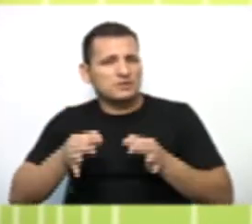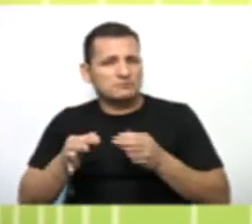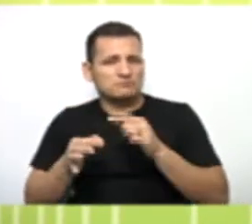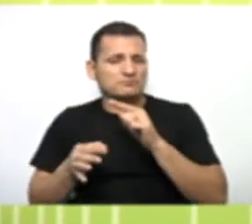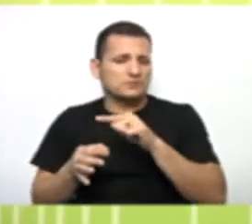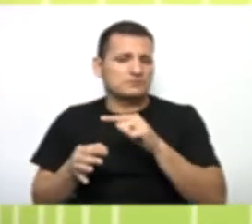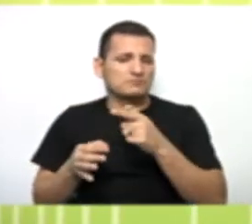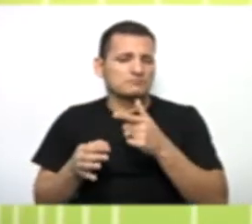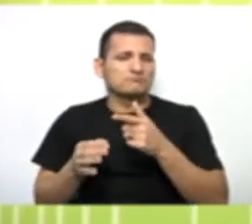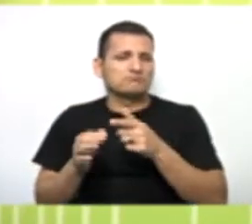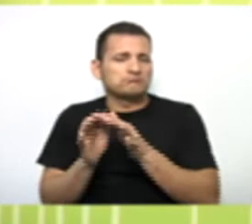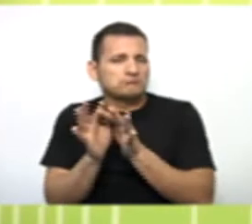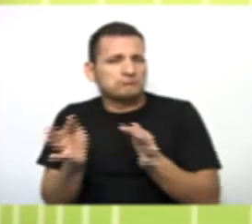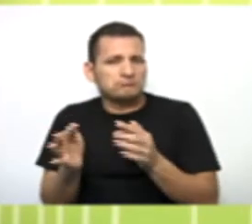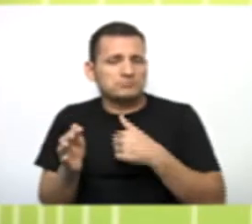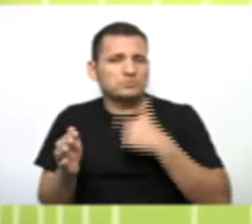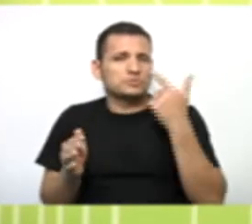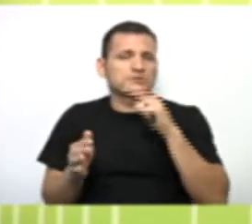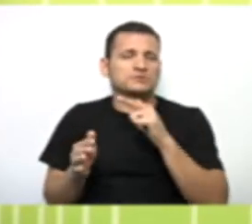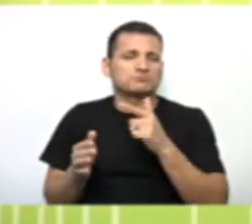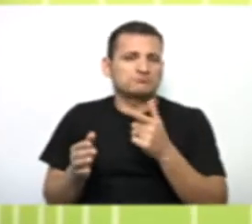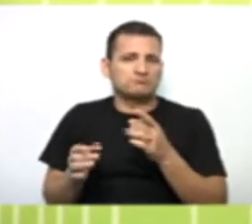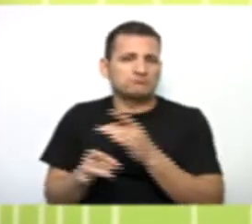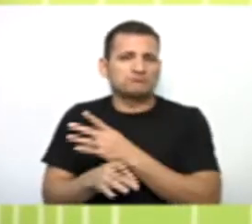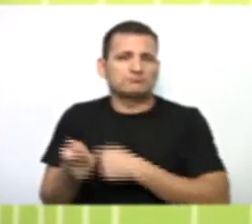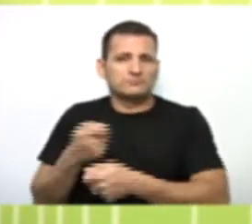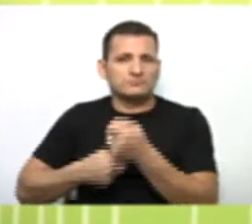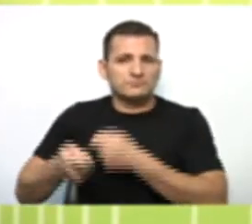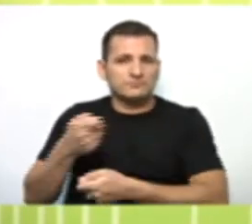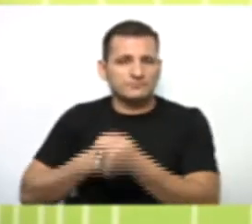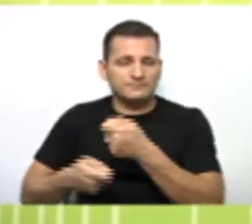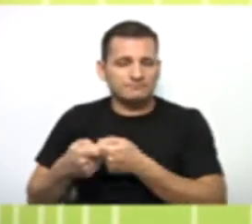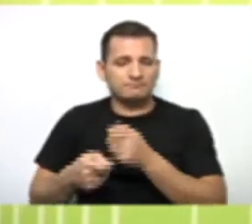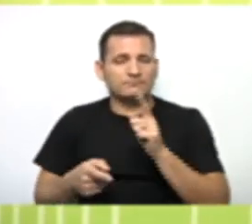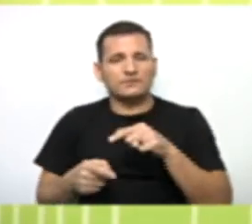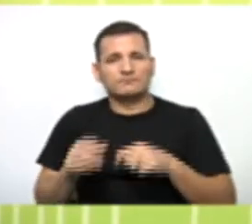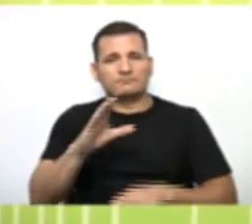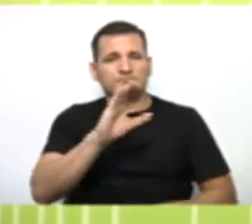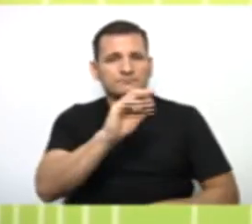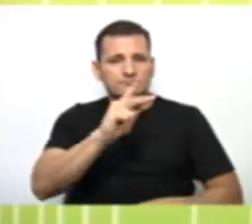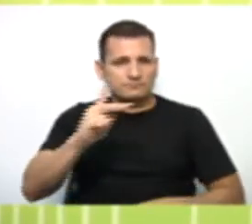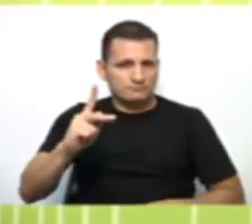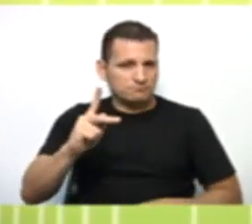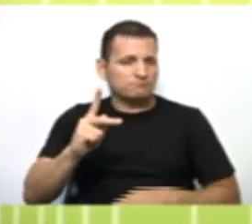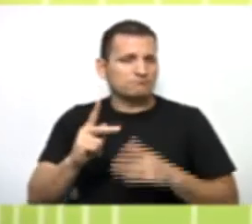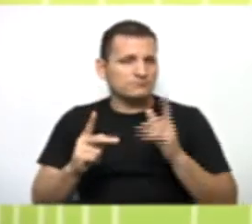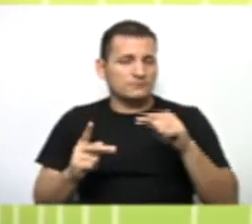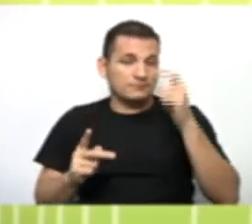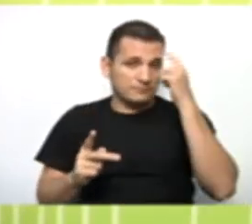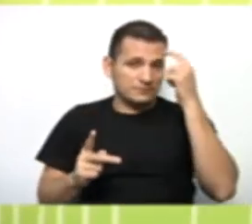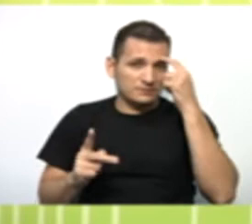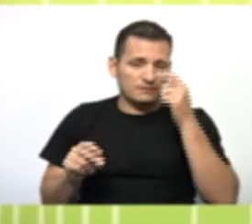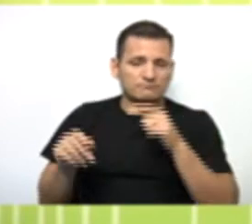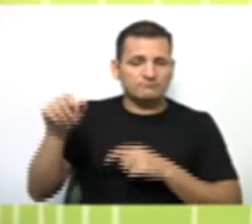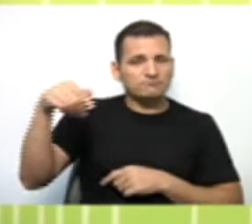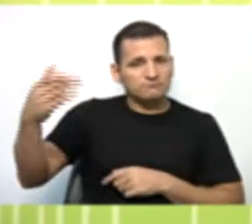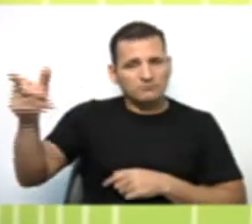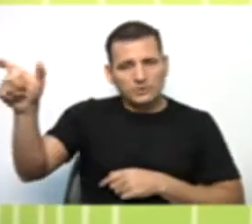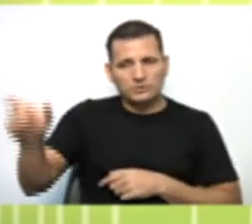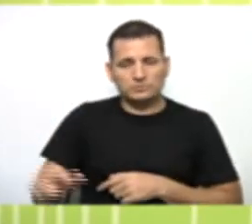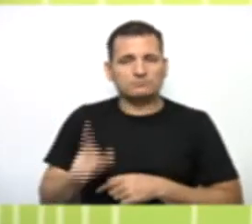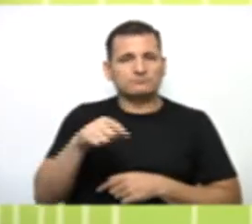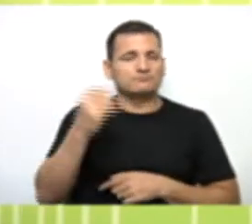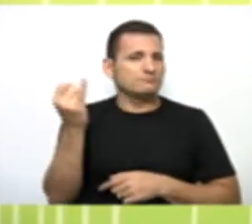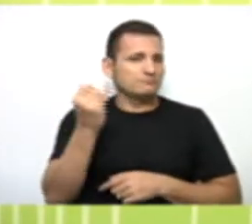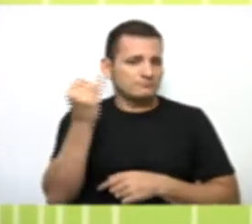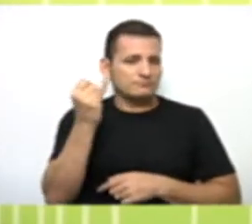lá e cedeu e nós conseguimos fechar essa negociação. Isso é cooperativismo, hein, gente? Isso é pensar no próximo, isso é muito